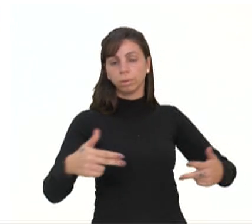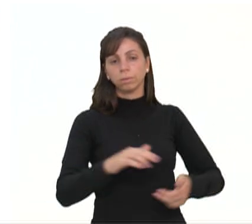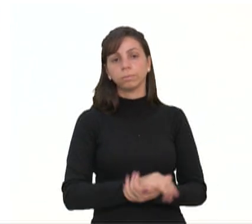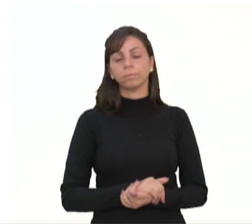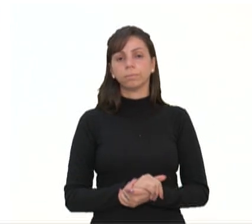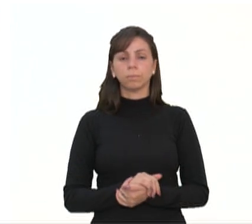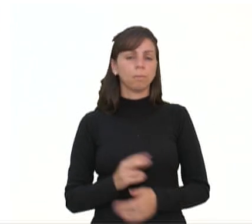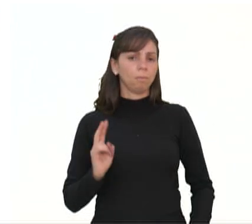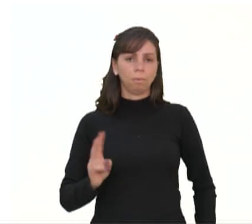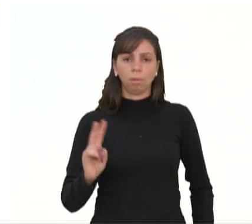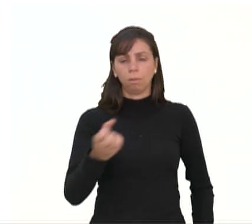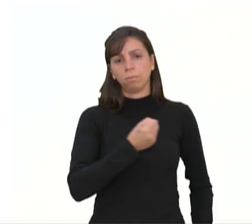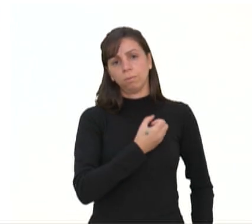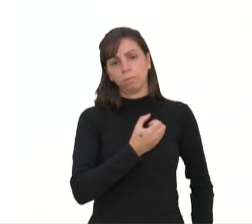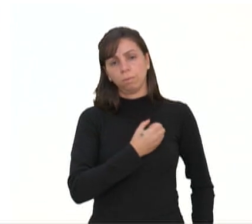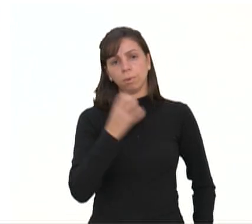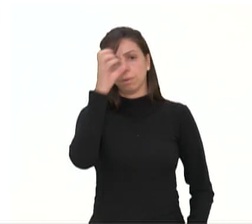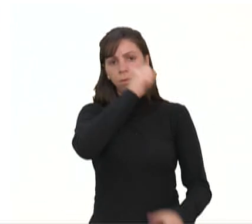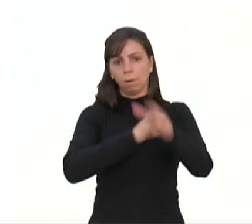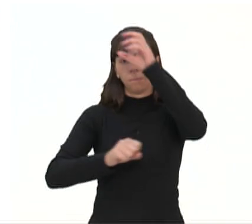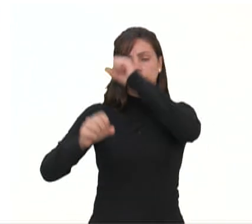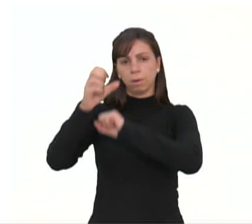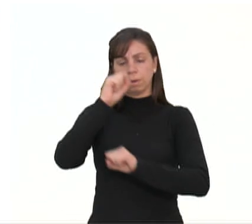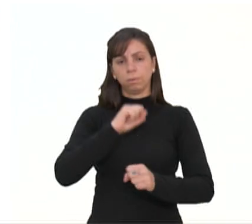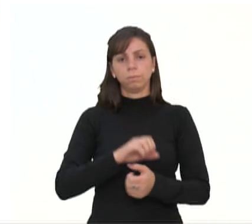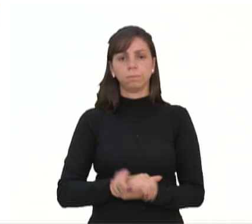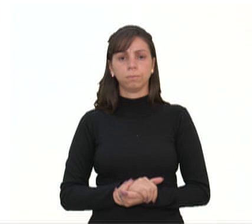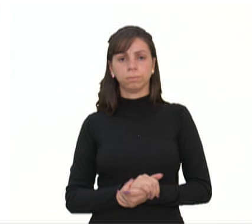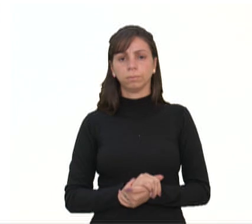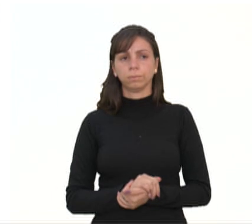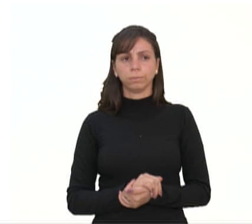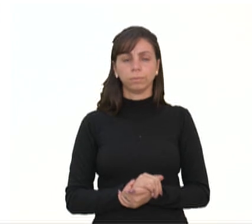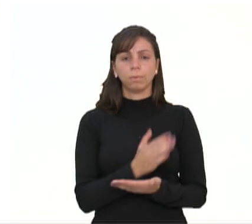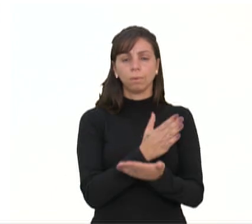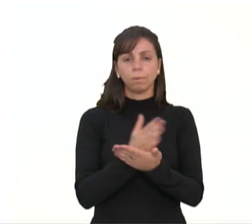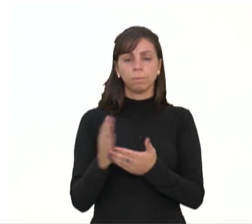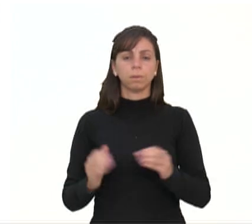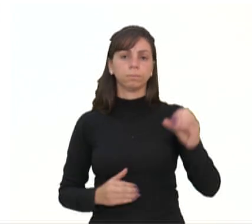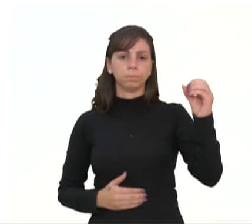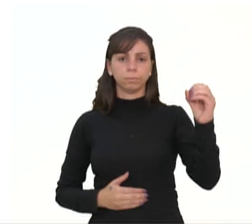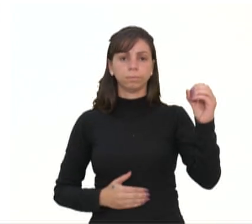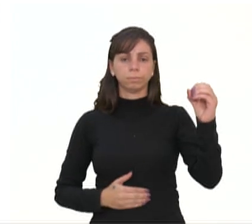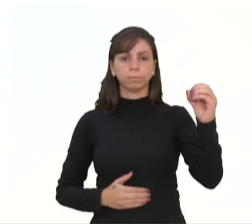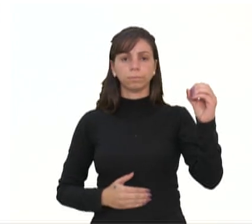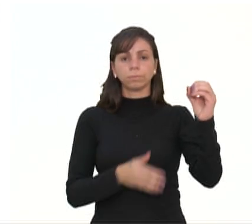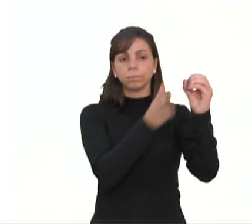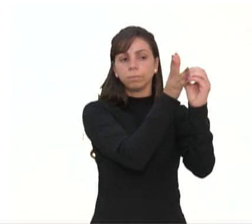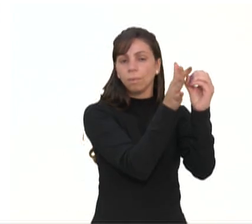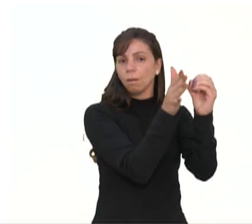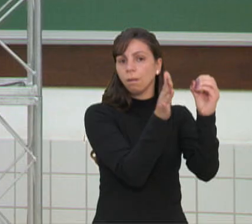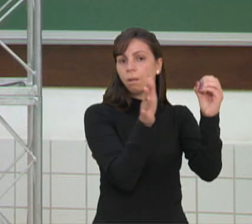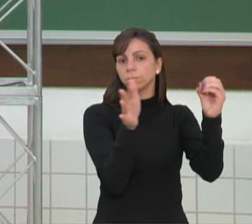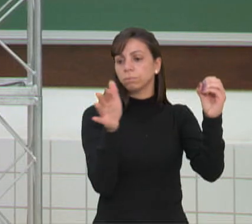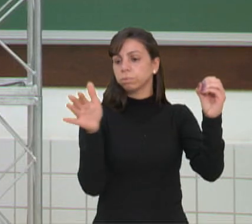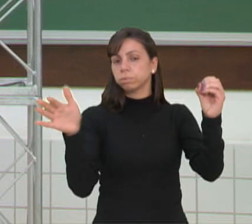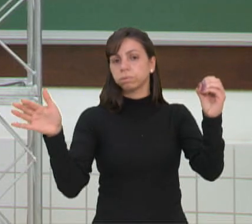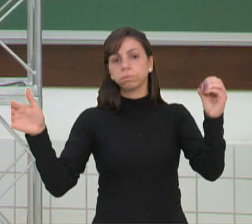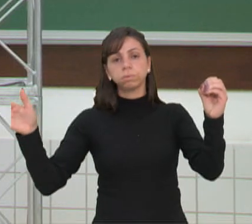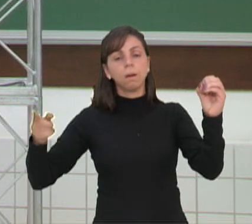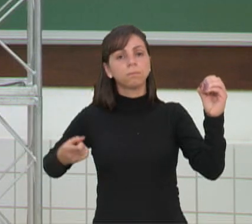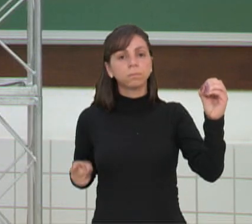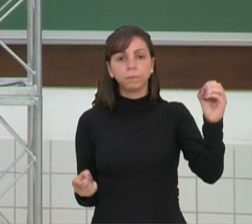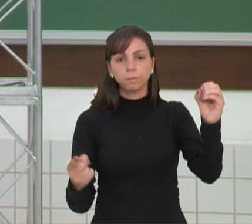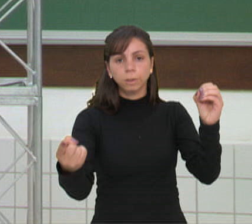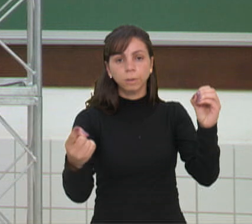desde sempre, os primeiros números com que a gente tem contato na vida, começa no 0 e vai até o infinito, 1, 2, 3,